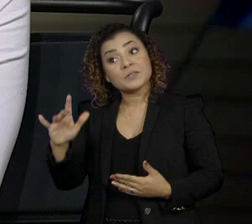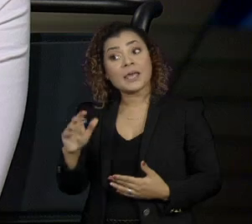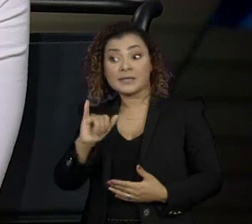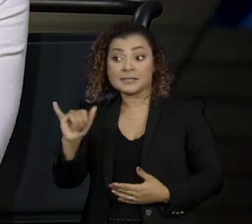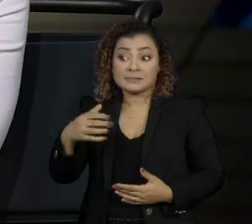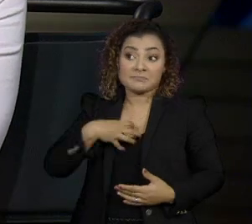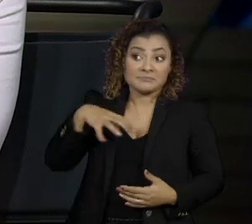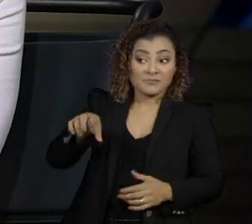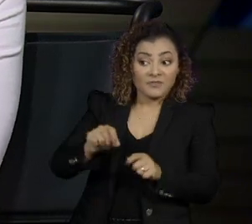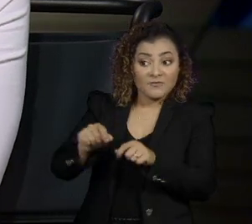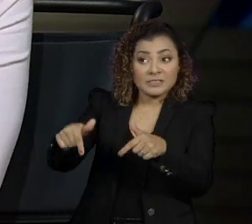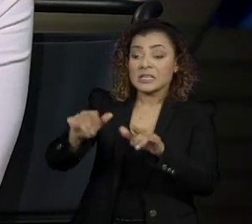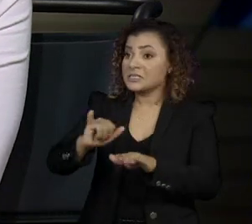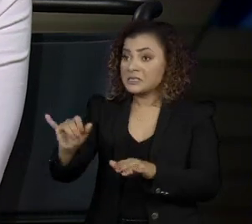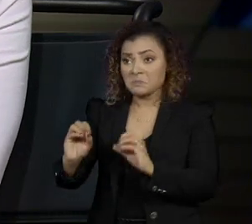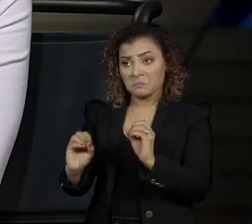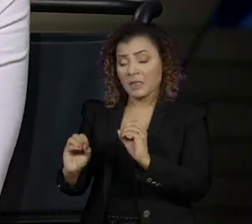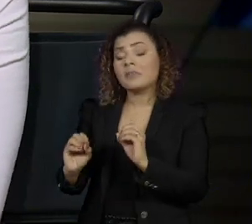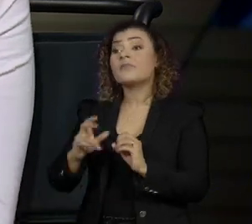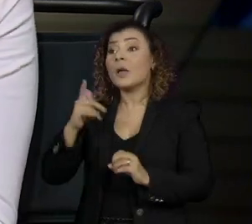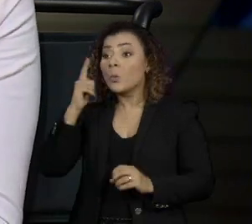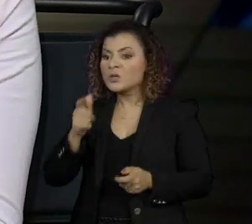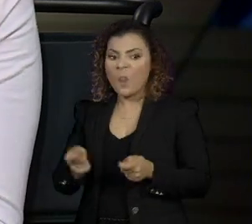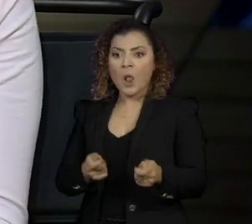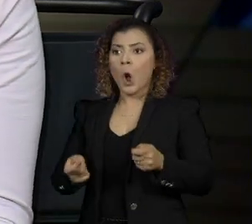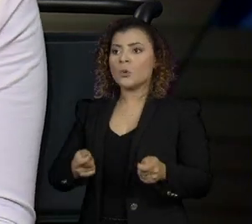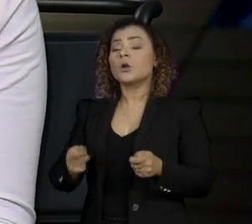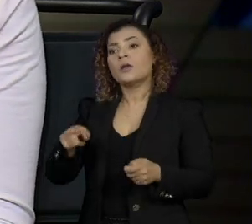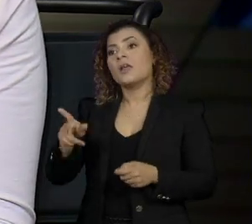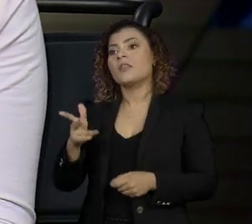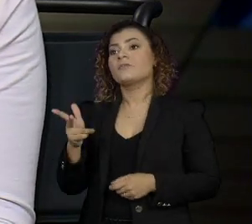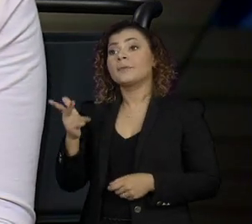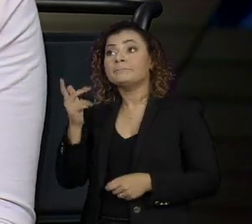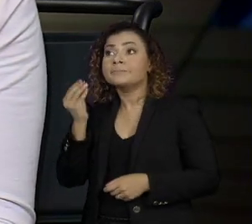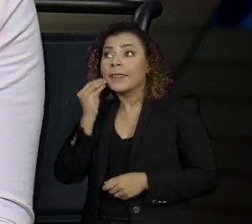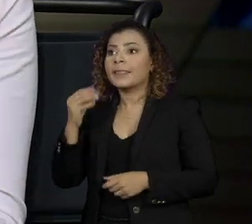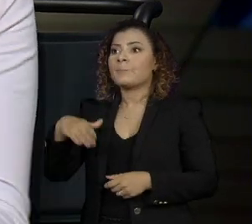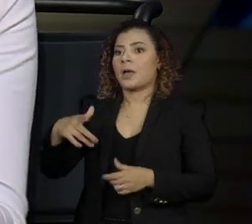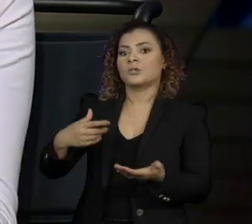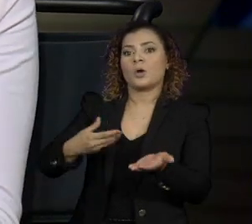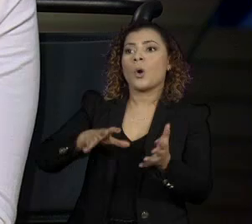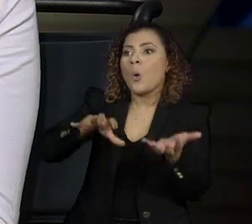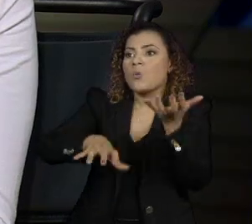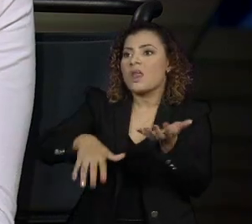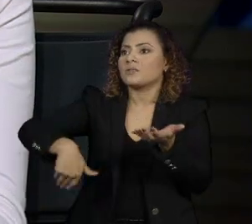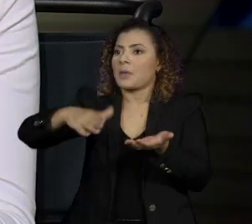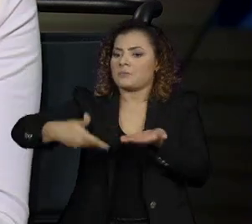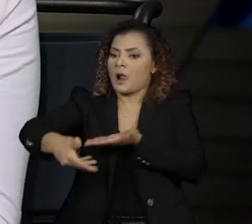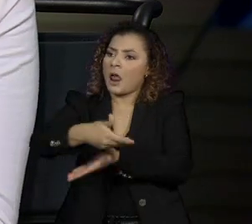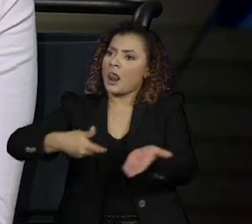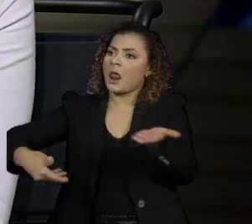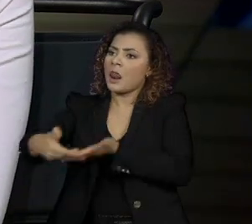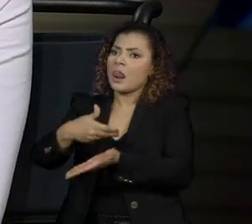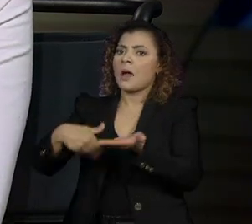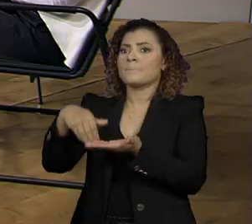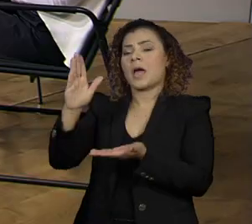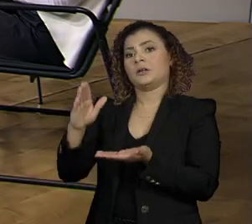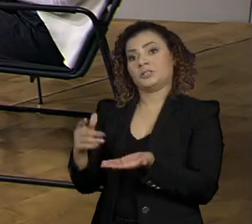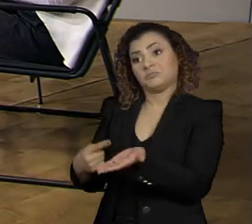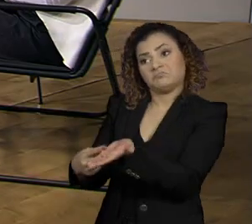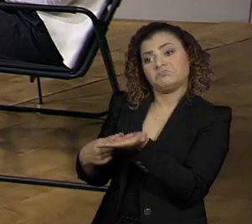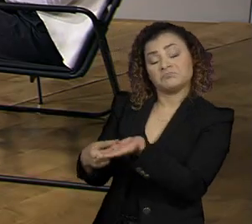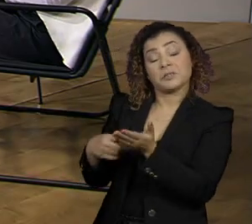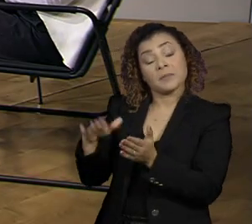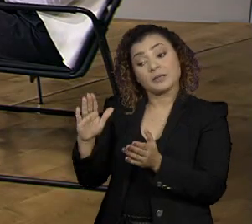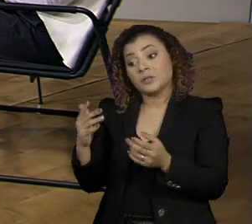aí, mas se ele não for para manter governabilidade, ele vai ter que começar a jogar mais o jogo do Congresso, o que significa fazer mais trocas, dar mais espaço, e